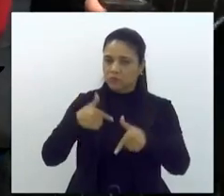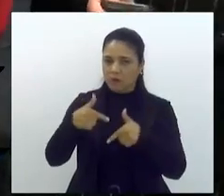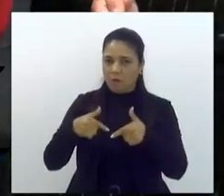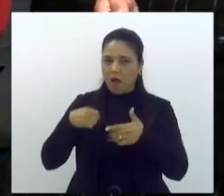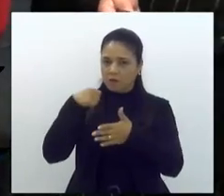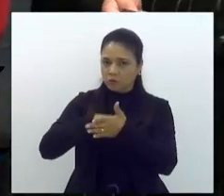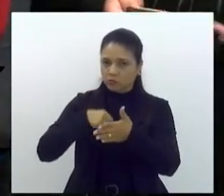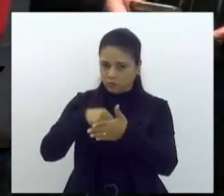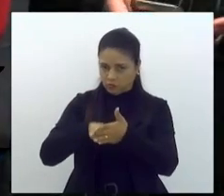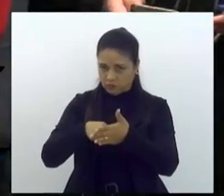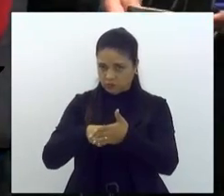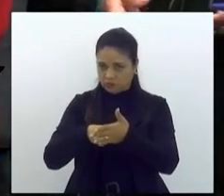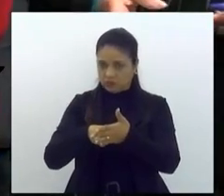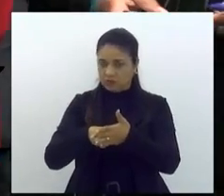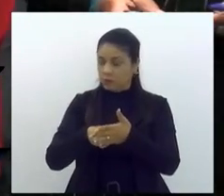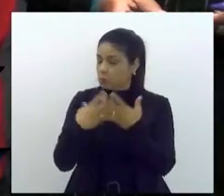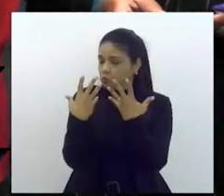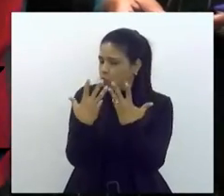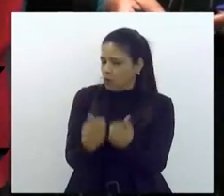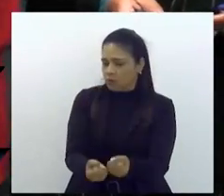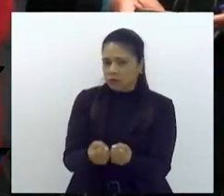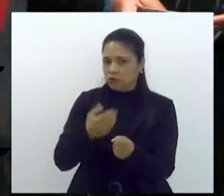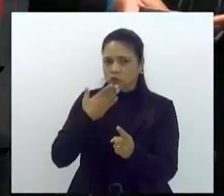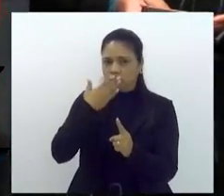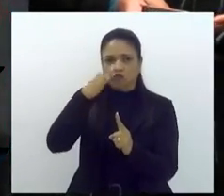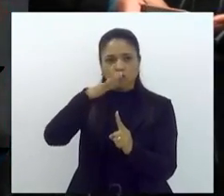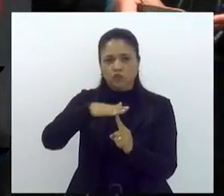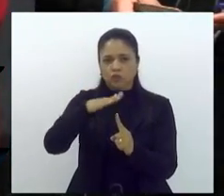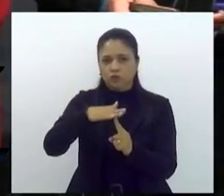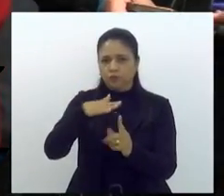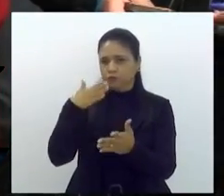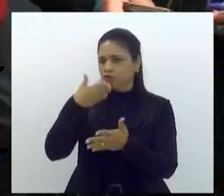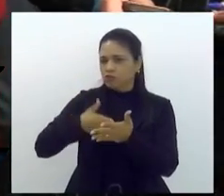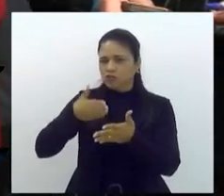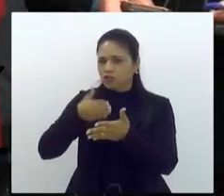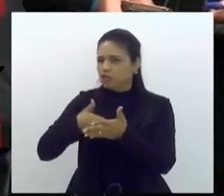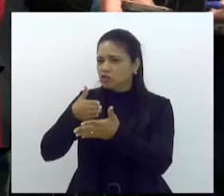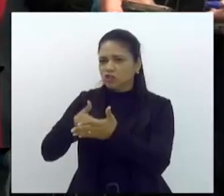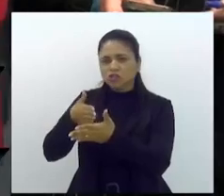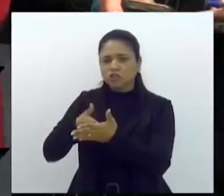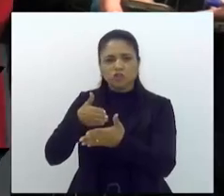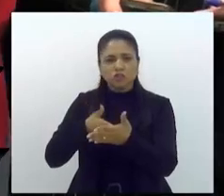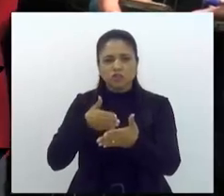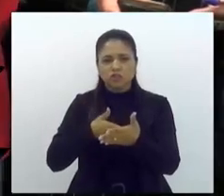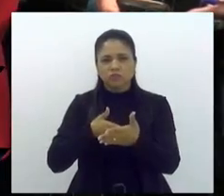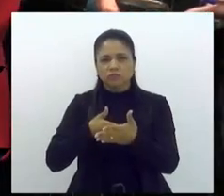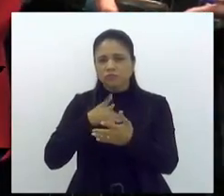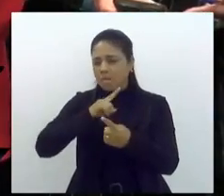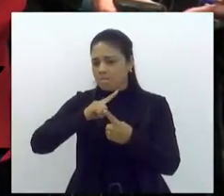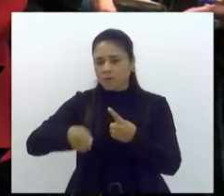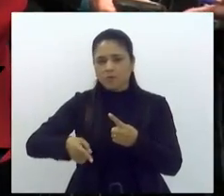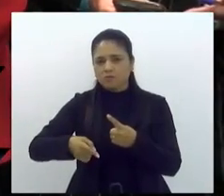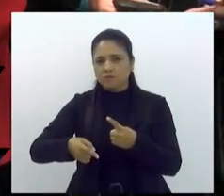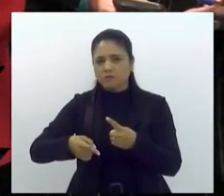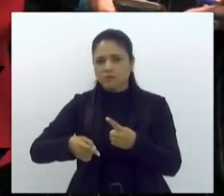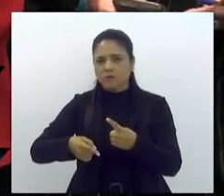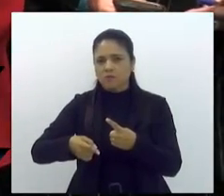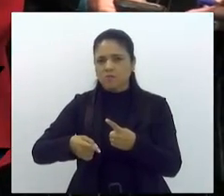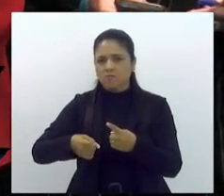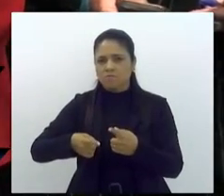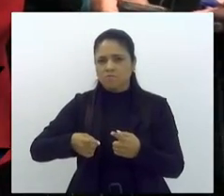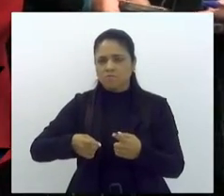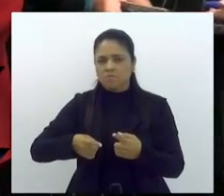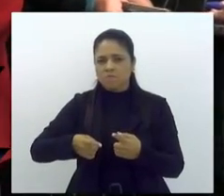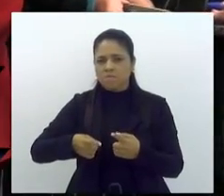aceitamos nenhum tipo de interdição nenhum tipo de vedação pela força